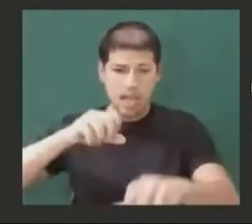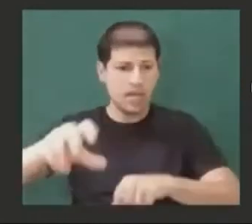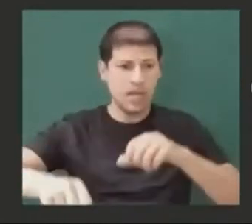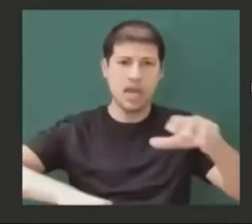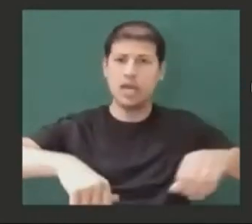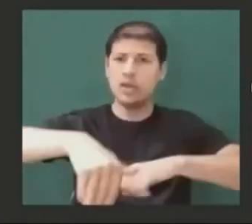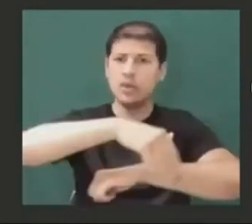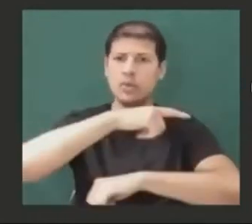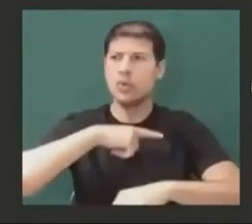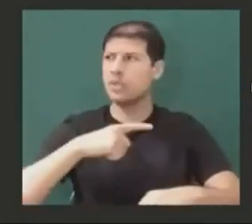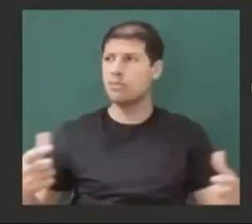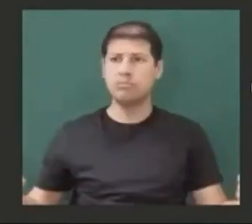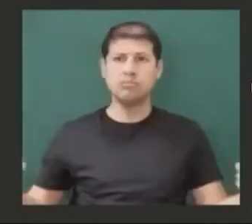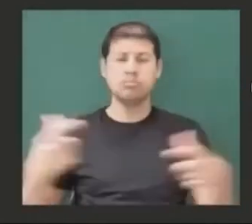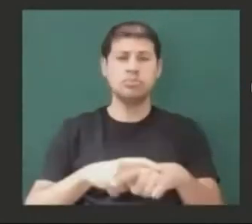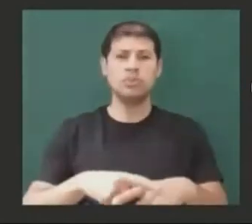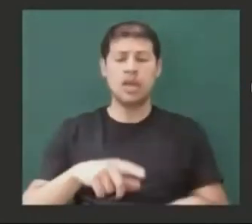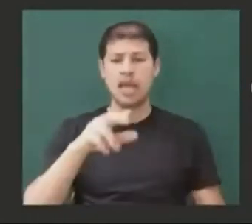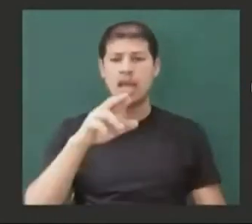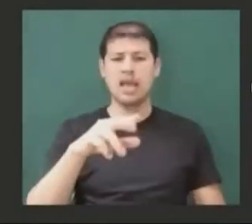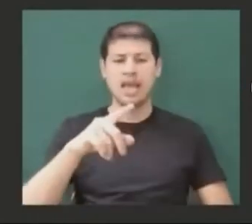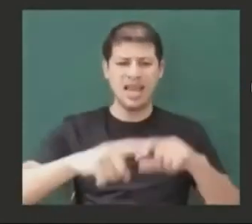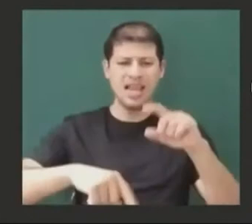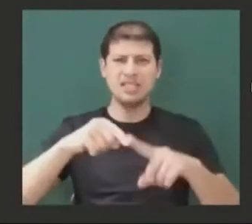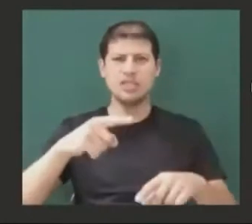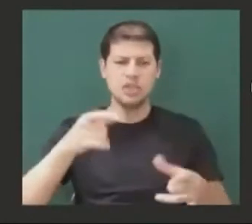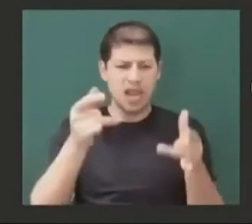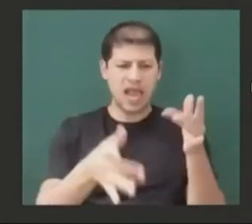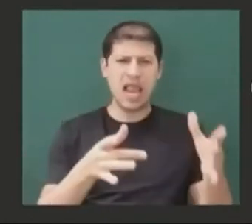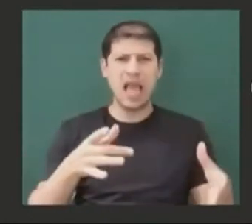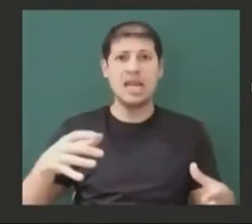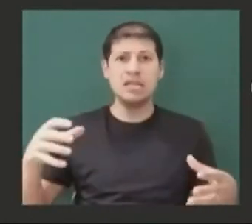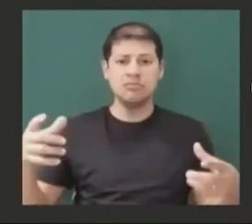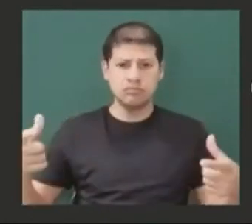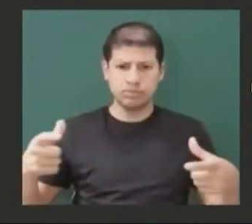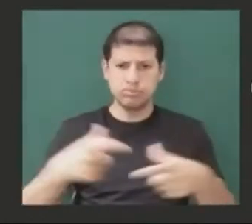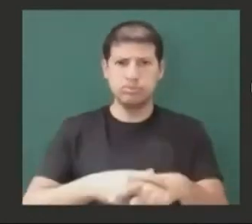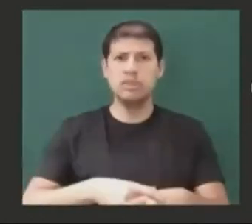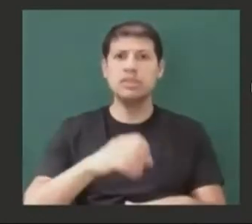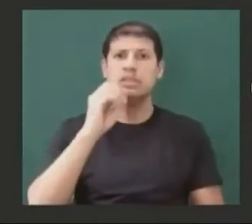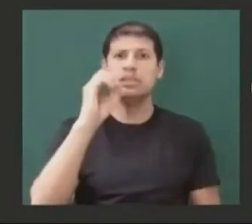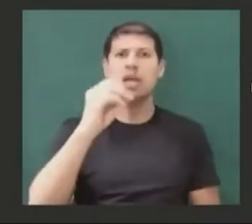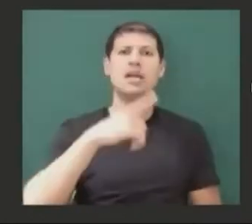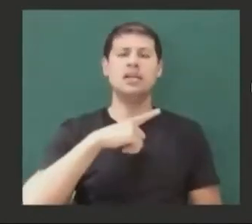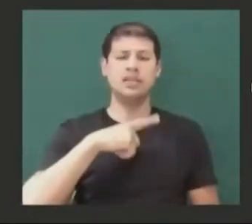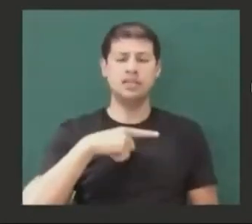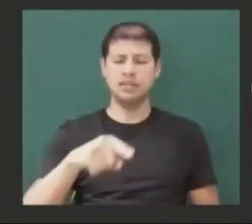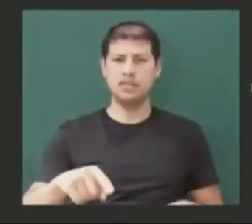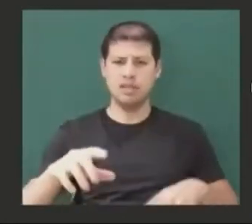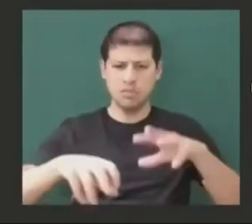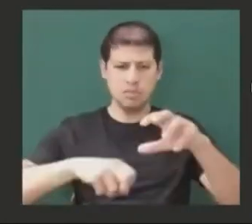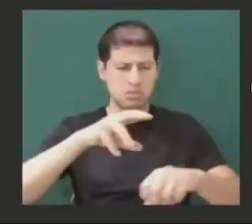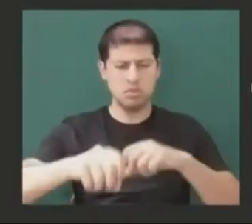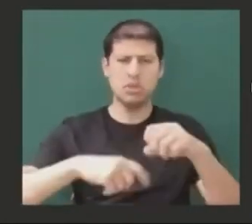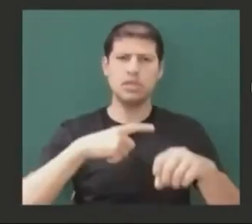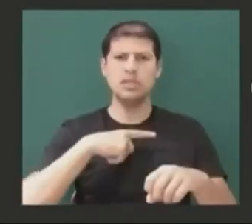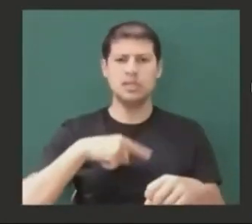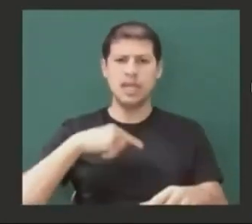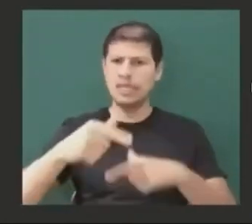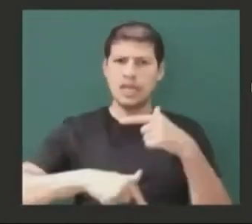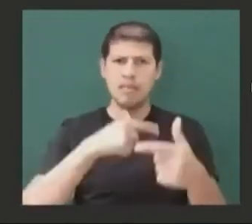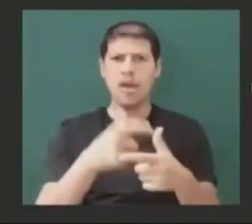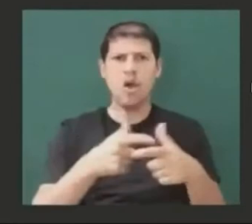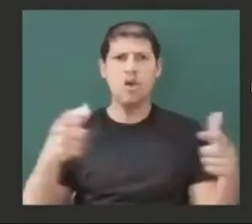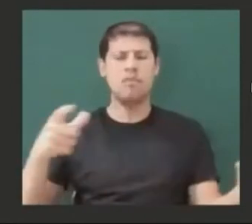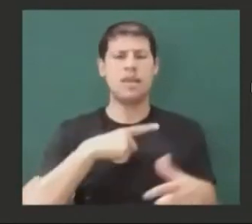Resíduo zero é uma abordagem abrangente de gestão de resíduos que prioriza a redução de lixo e a recuperação de